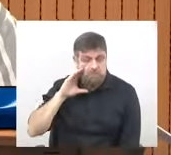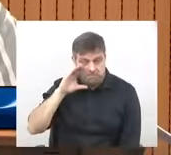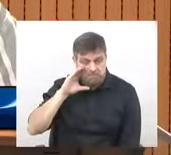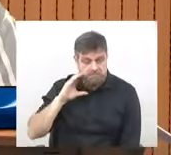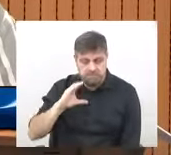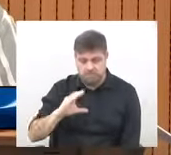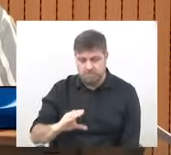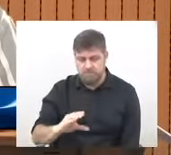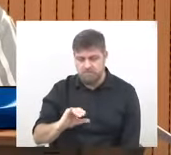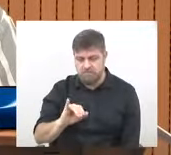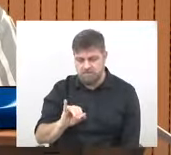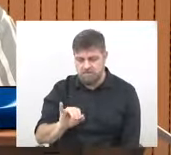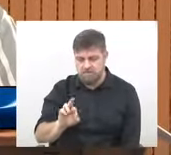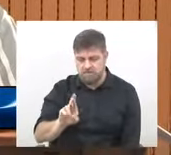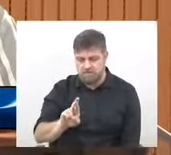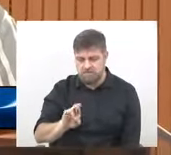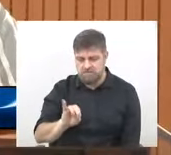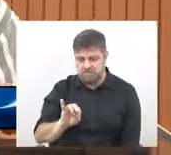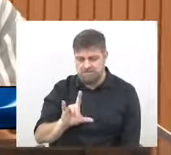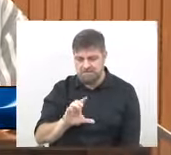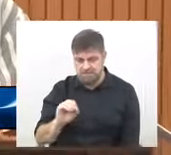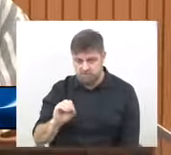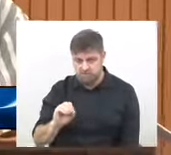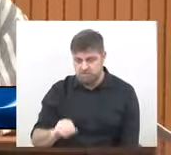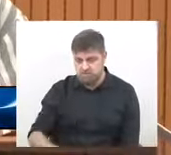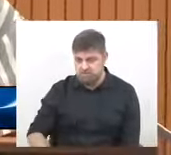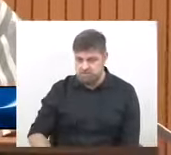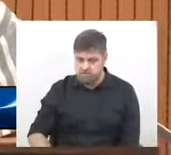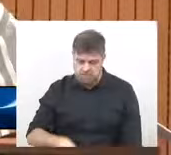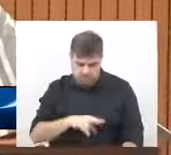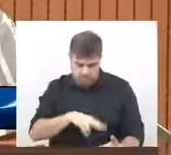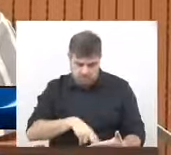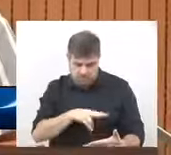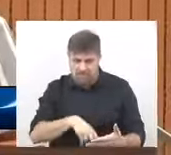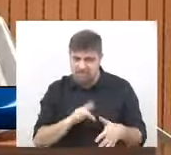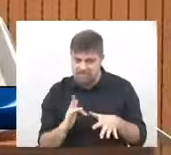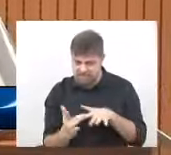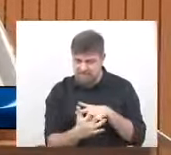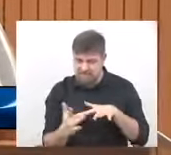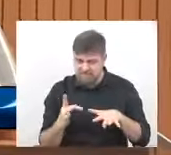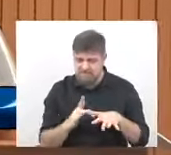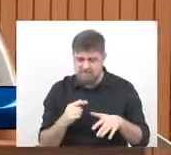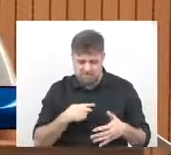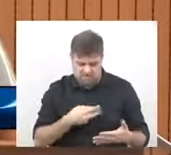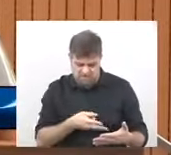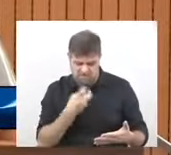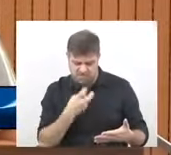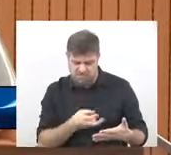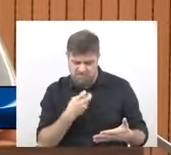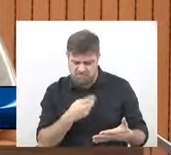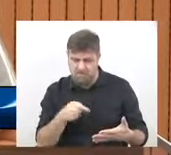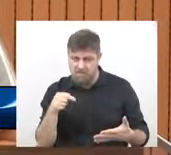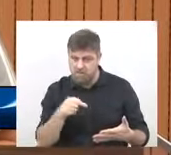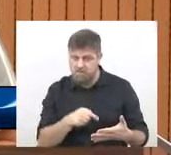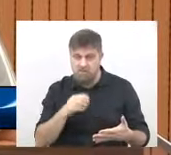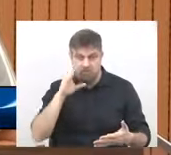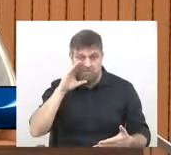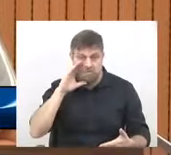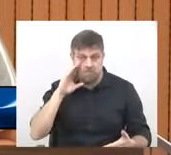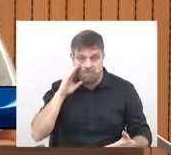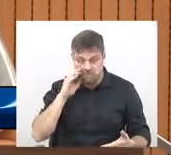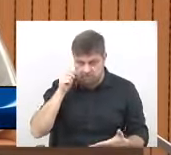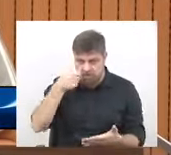Cirilo sobre uma notícia que eu vi na mídia, onde o vereador afirmava que